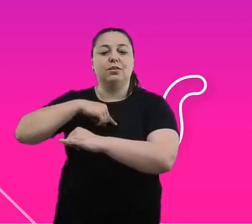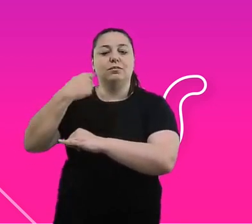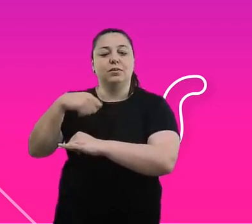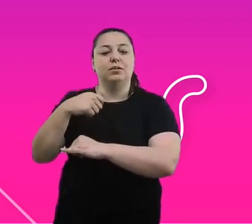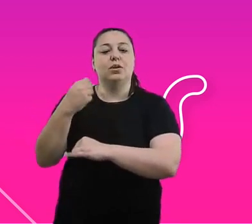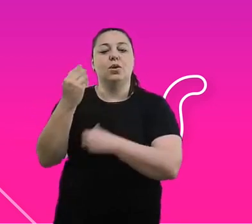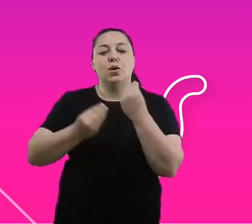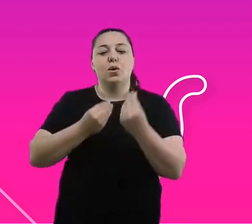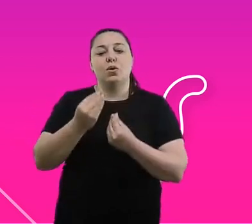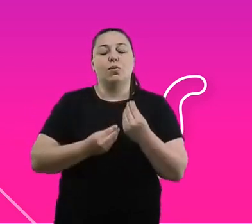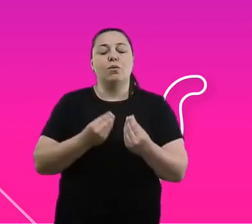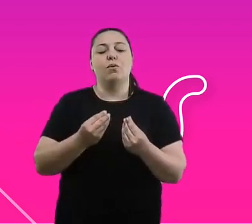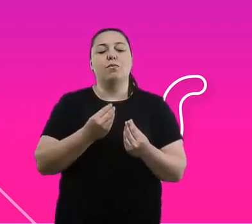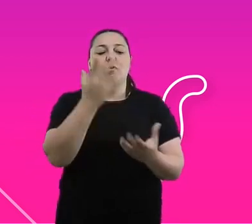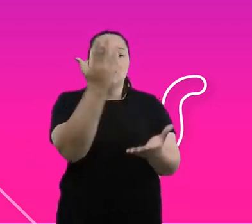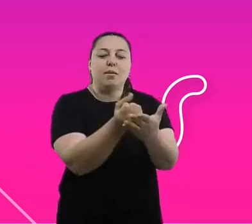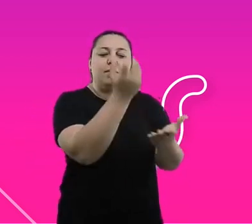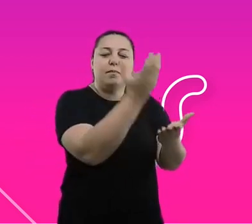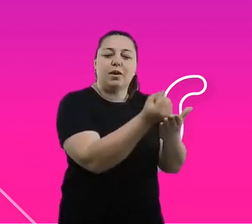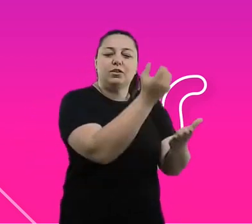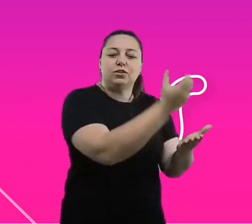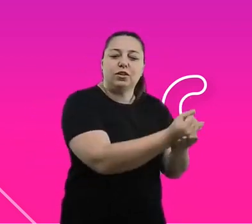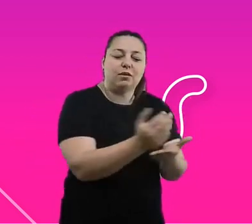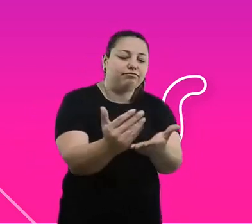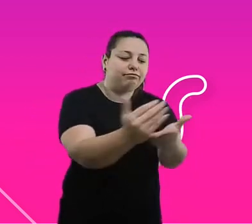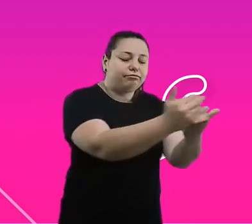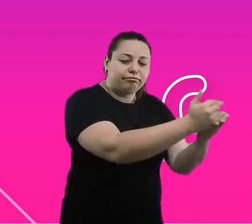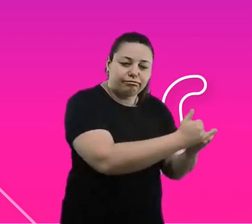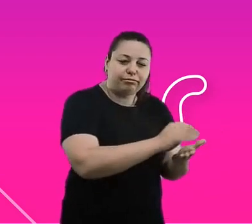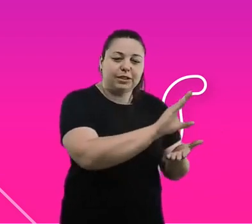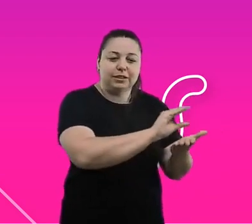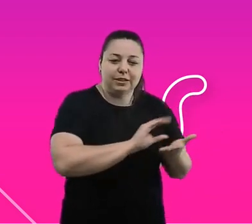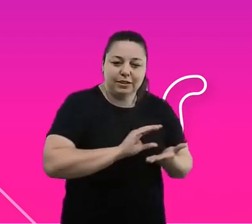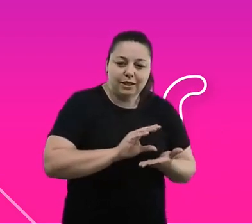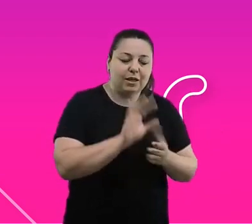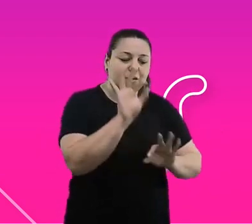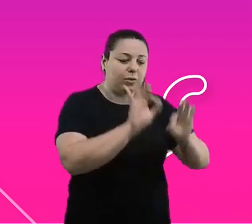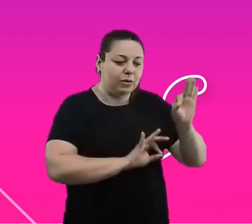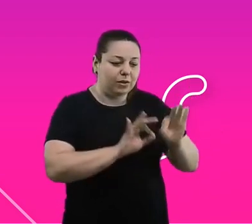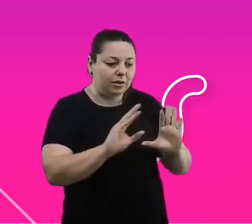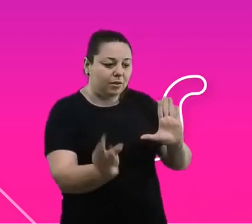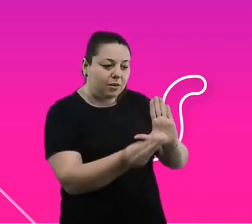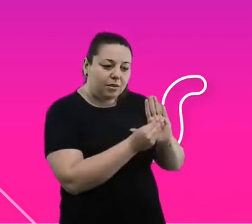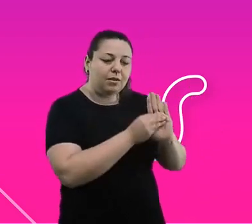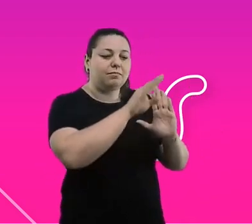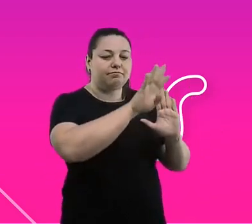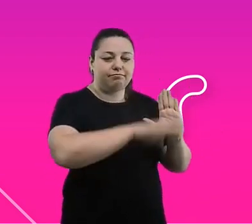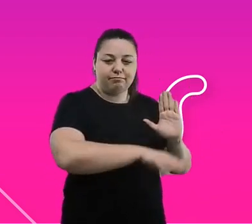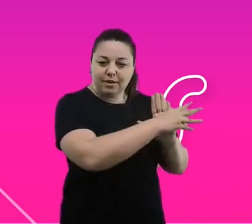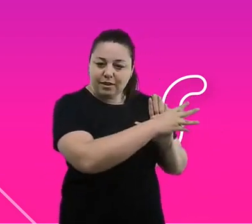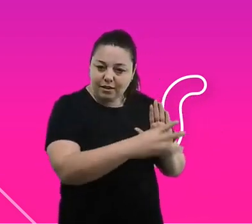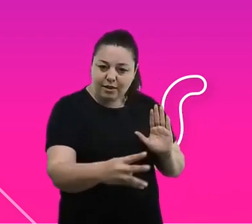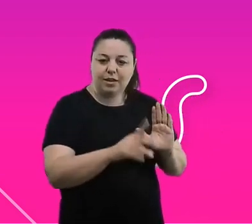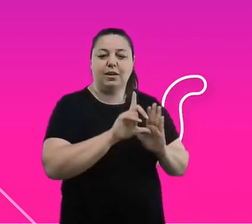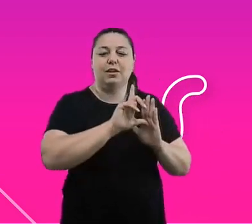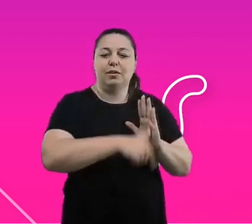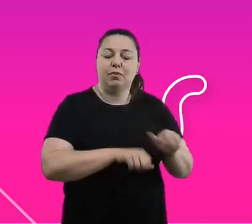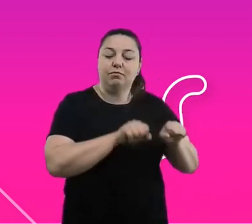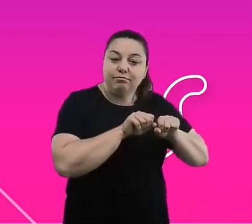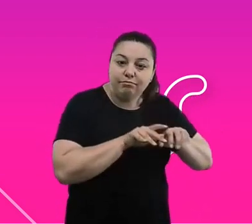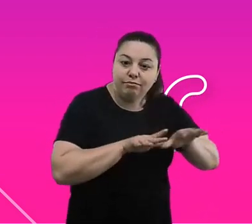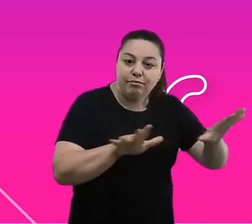vários dados em várias planilhas, consolidar uma planilha só, colocar no PowerPoint, né, com os gráficos bonitinhos, e enviar para o gestor